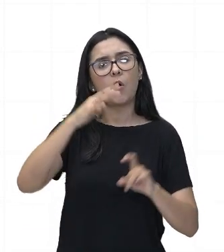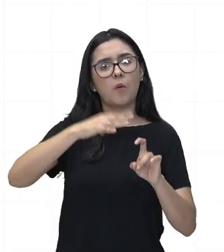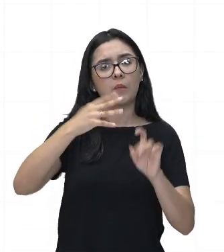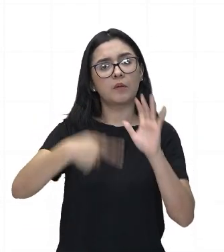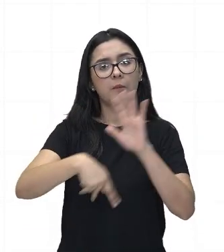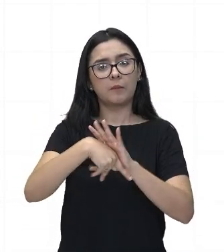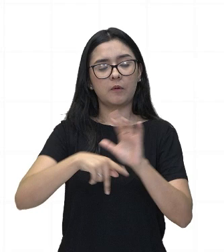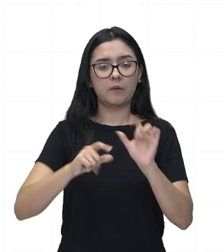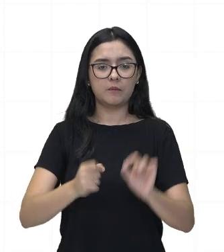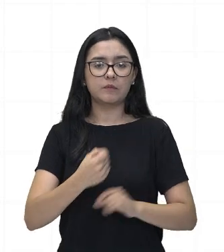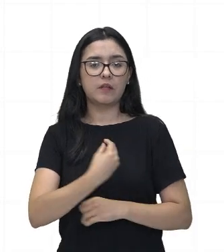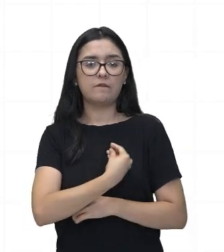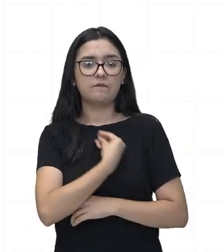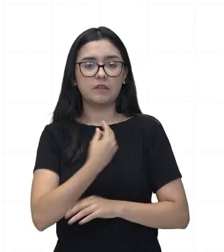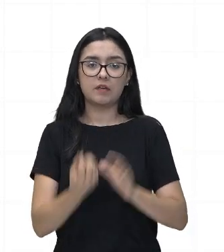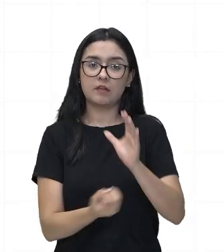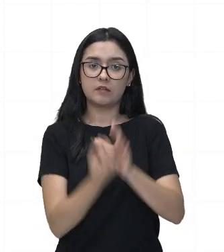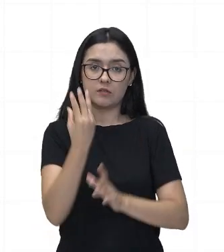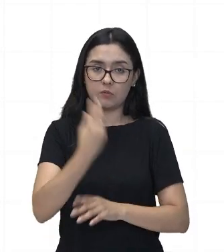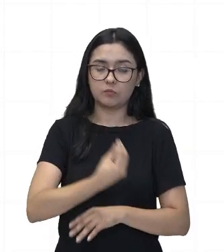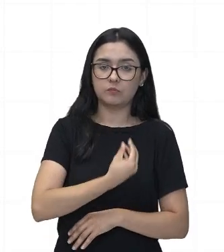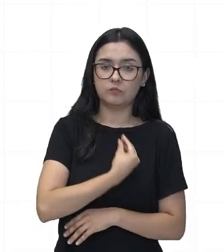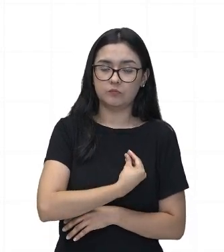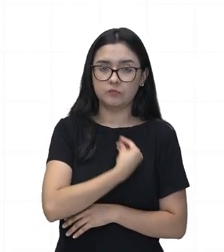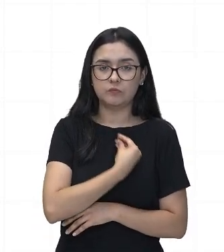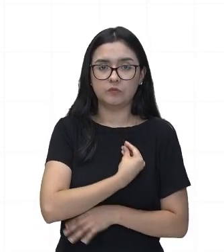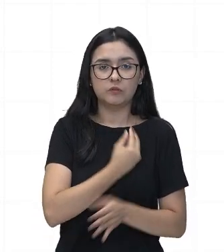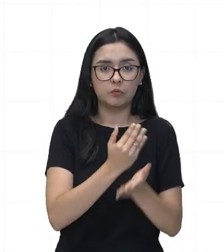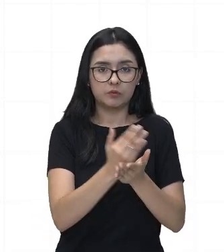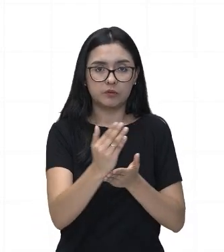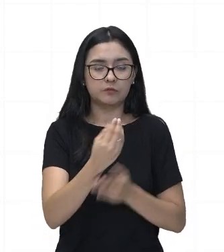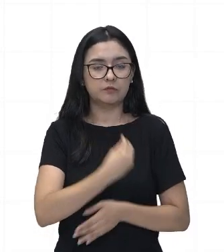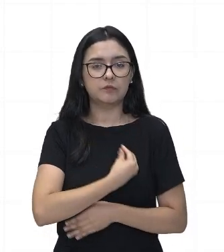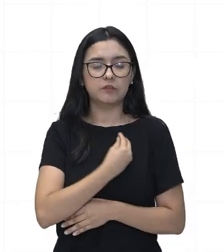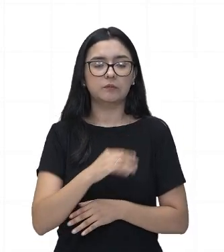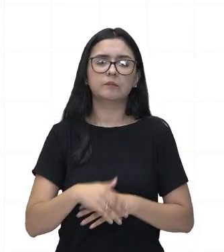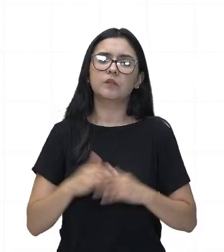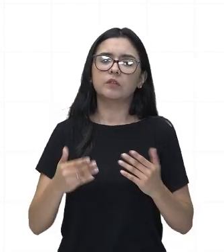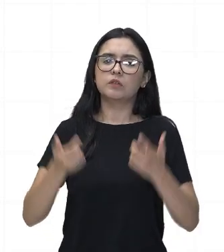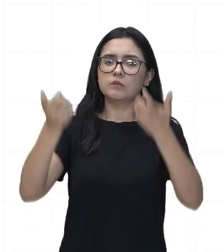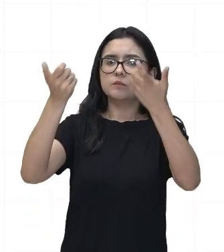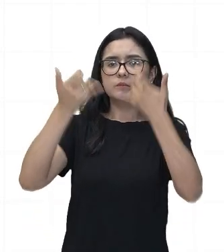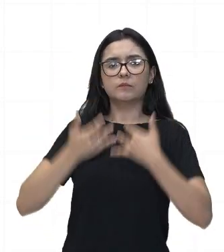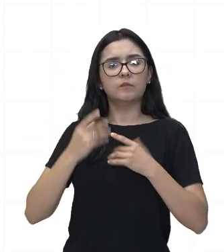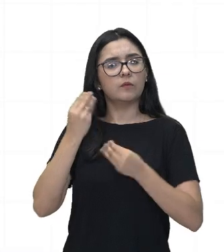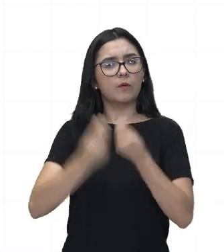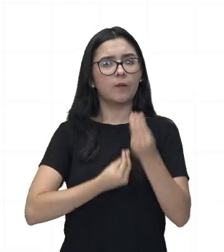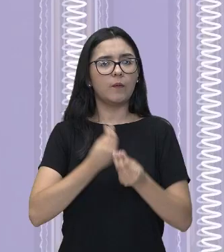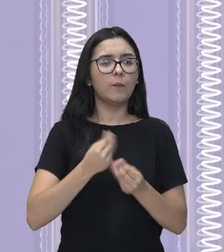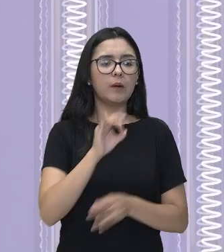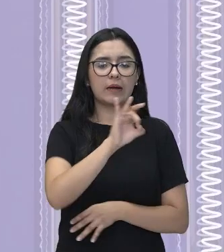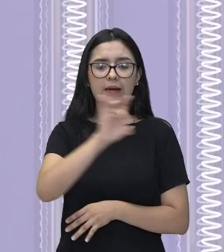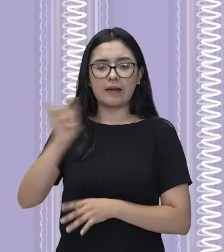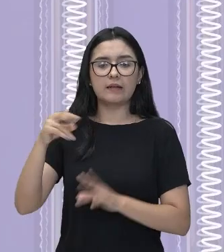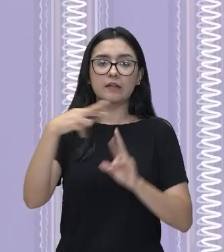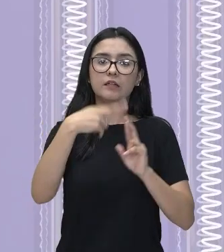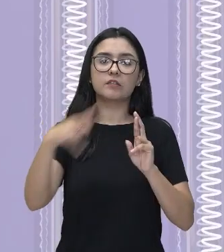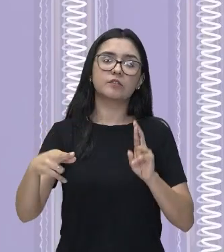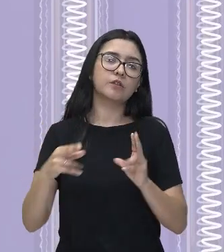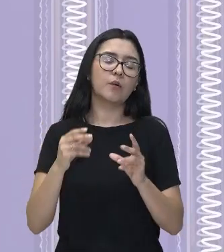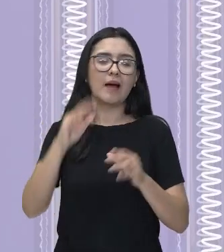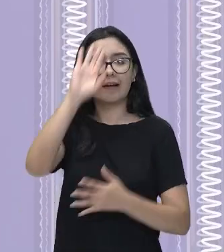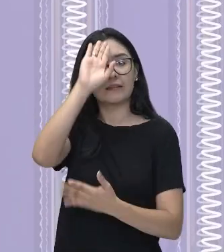criação, vamos ver a partir de agora, que nos contam como as religiões acreditam que se deu a origem da